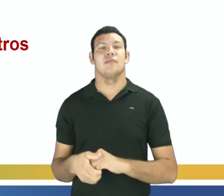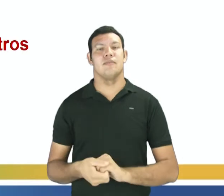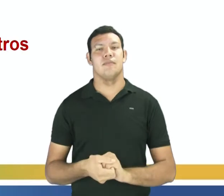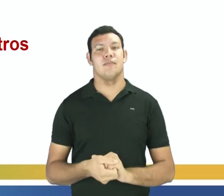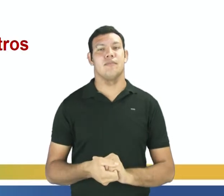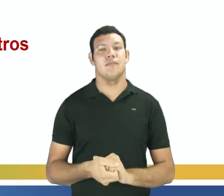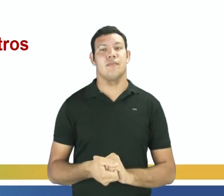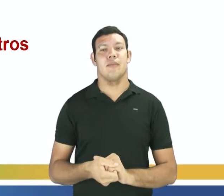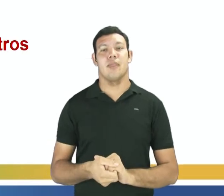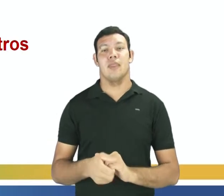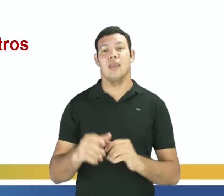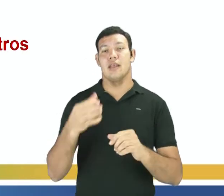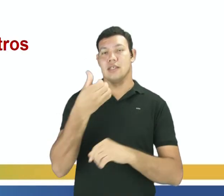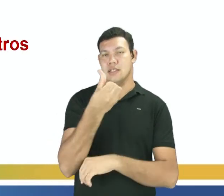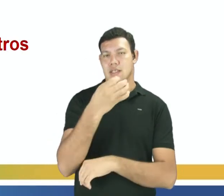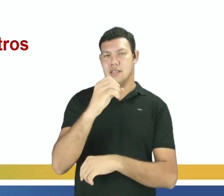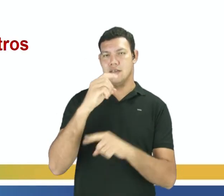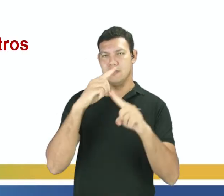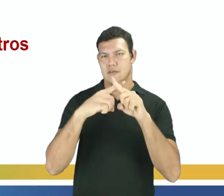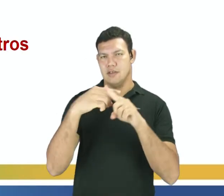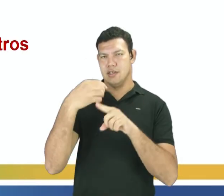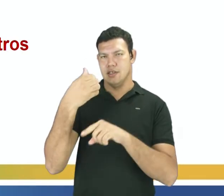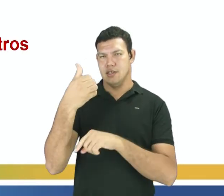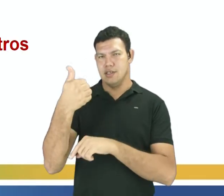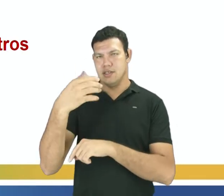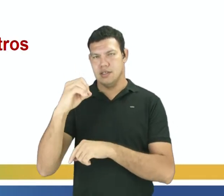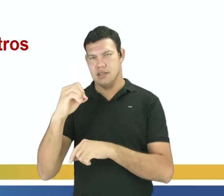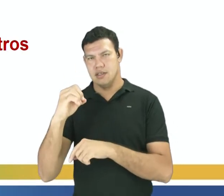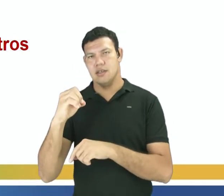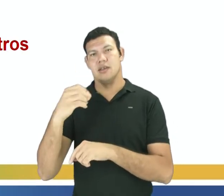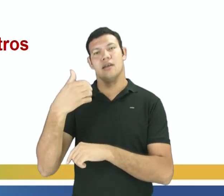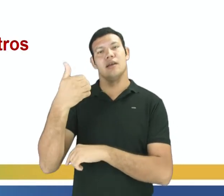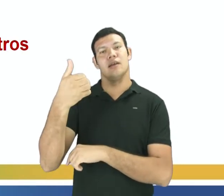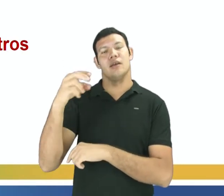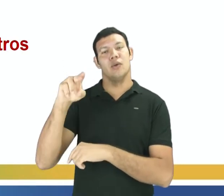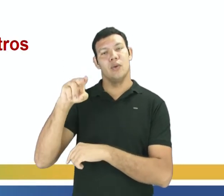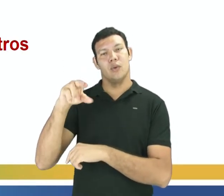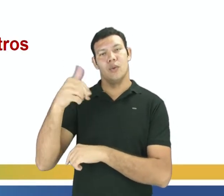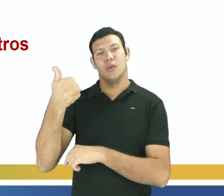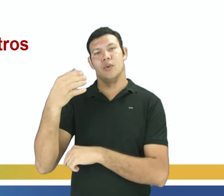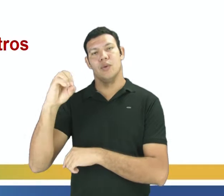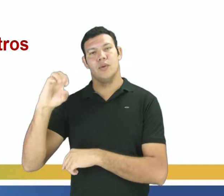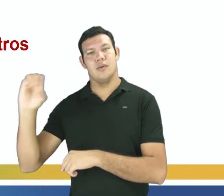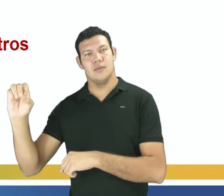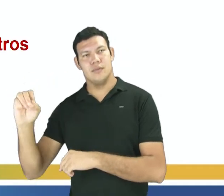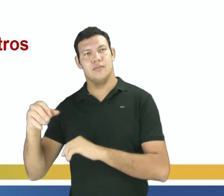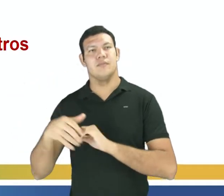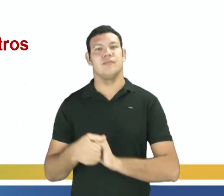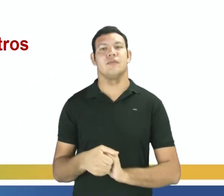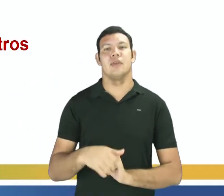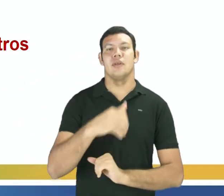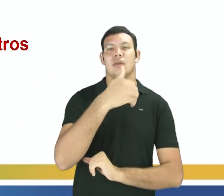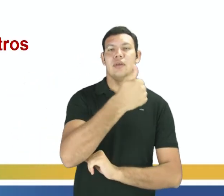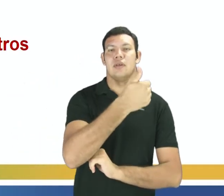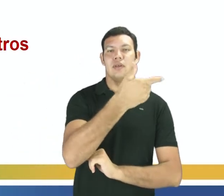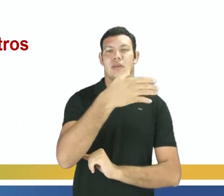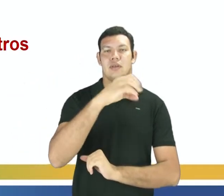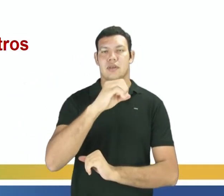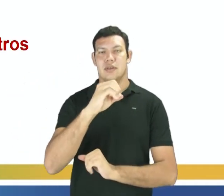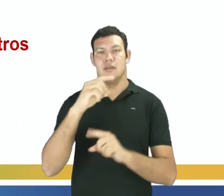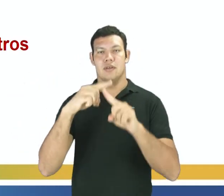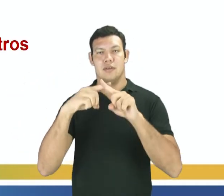litros, 60 vezes 10, 600. Como ele pediu também para 120, 120 vezes 10,